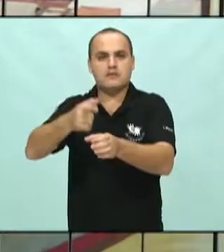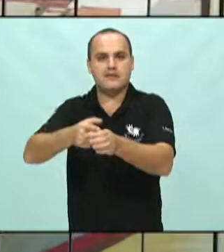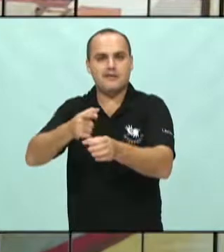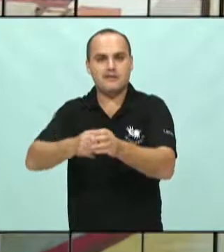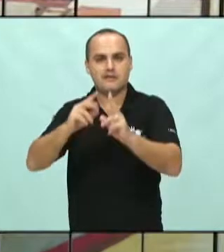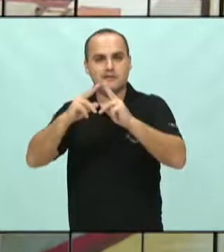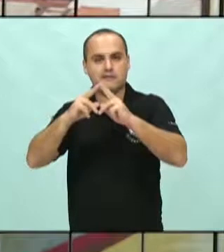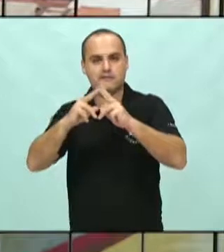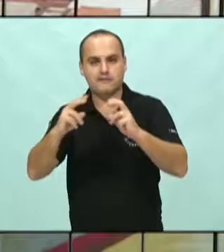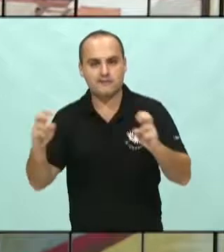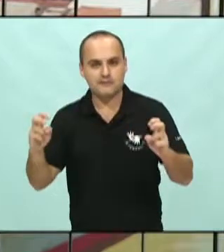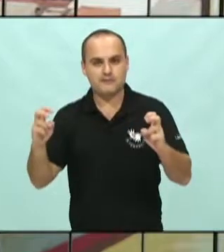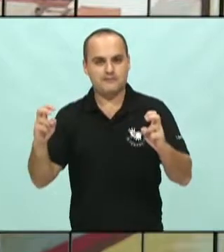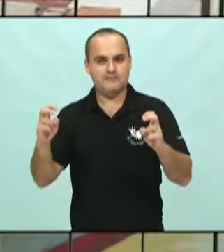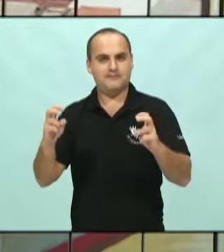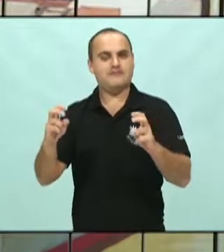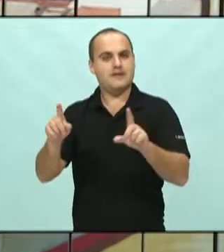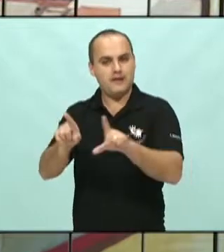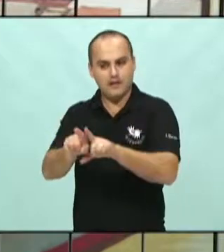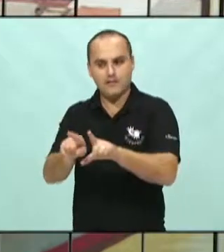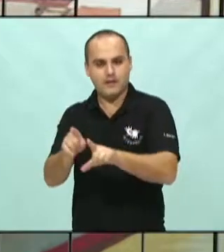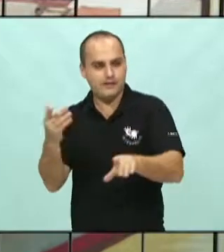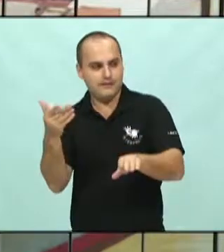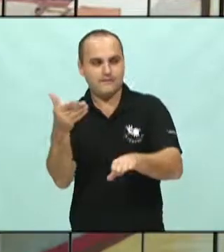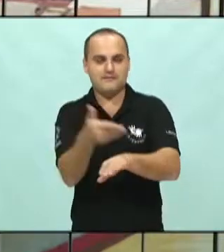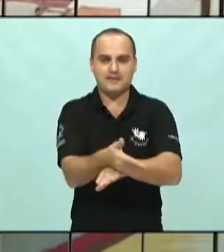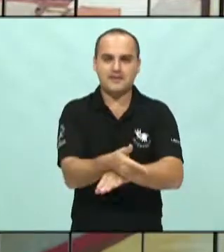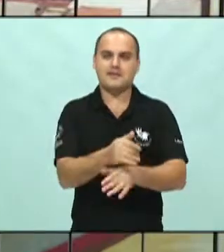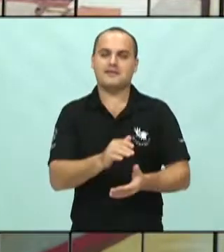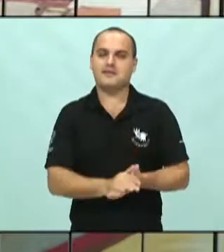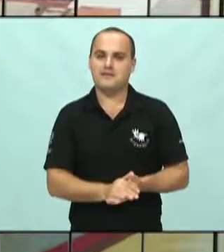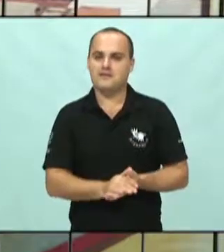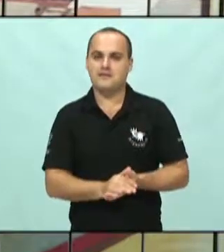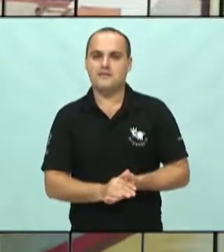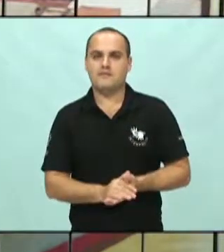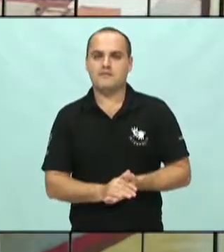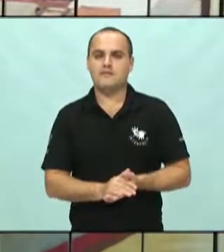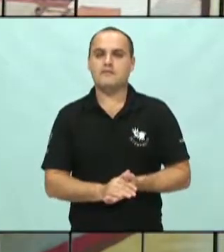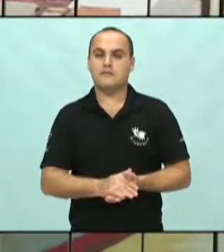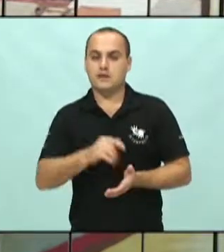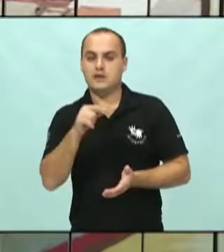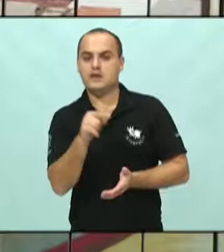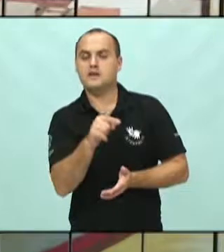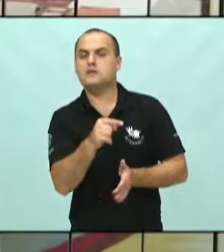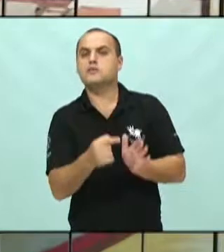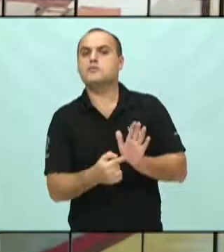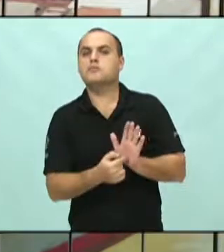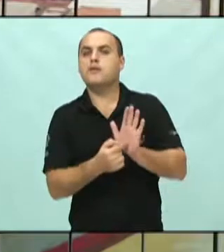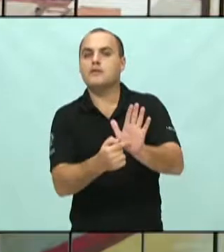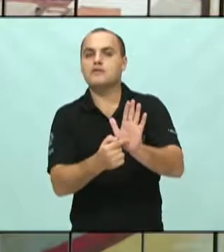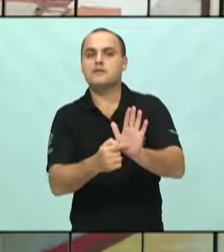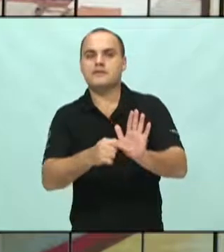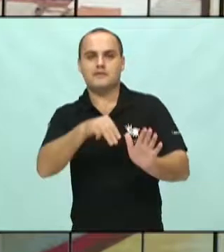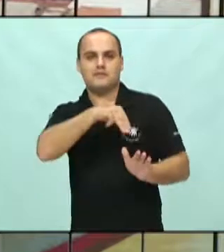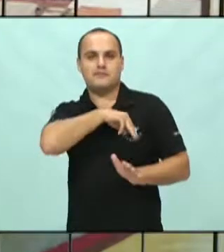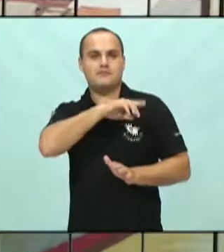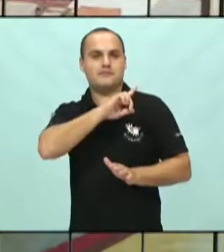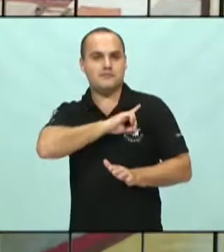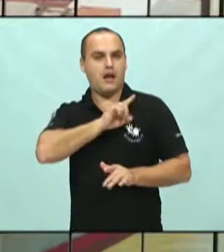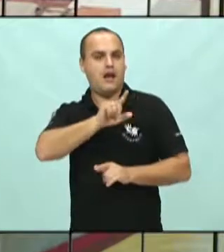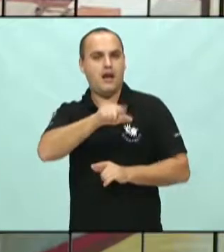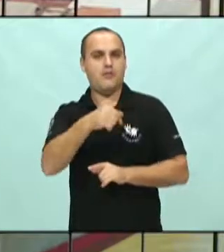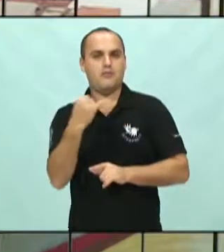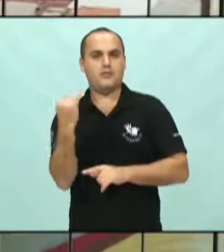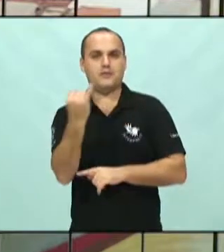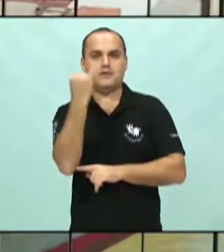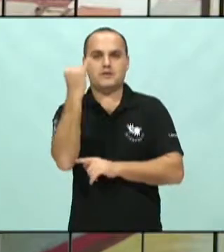de Florianópolis, prestigiou o evento. Então isso mostra a importância que o Marcílio Dias tem no estado de Santa Catarina,